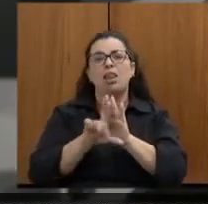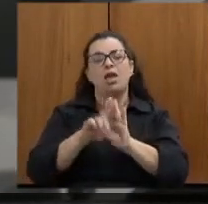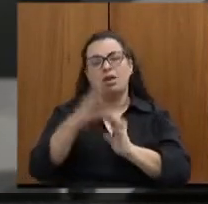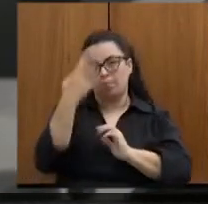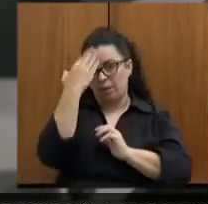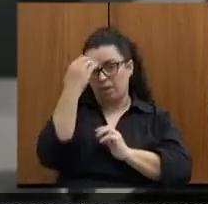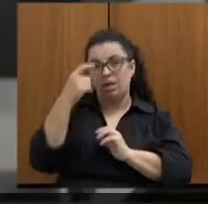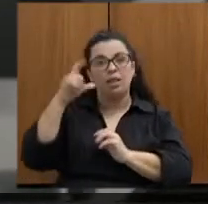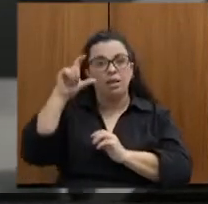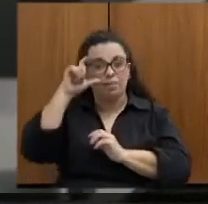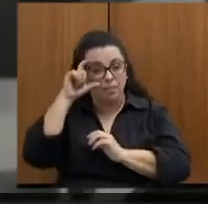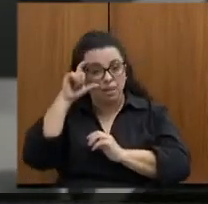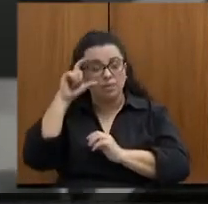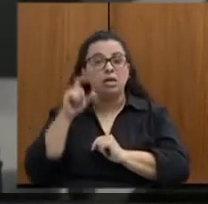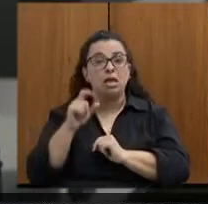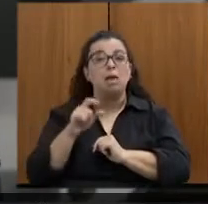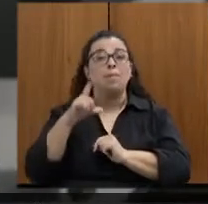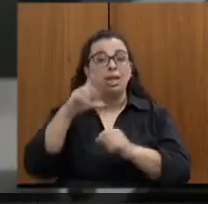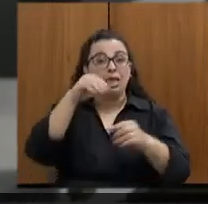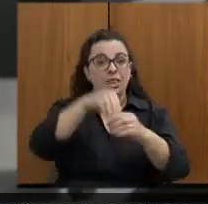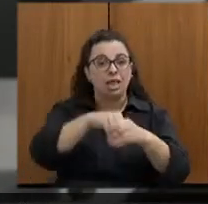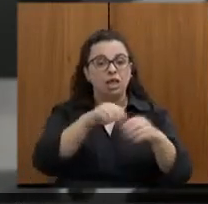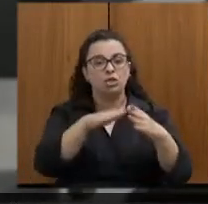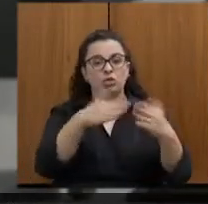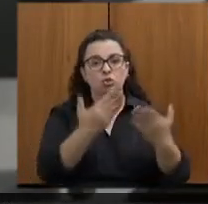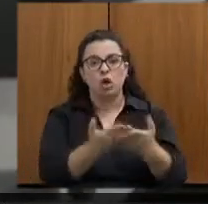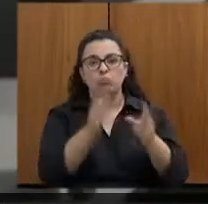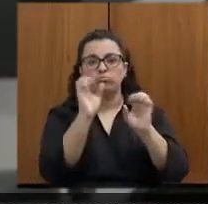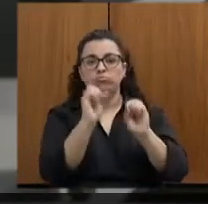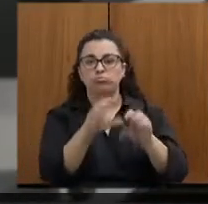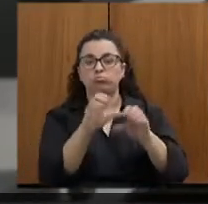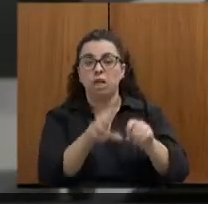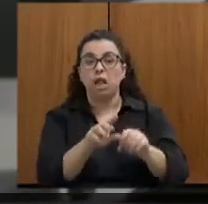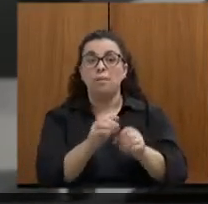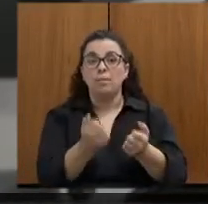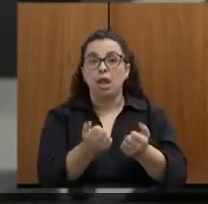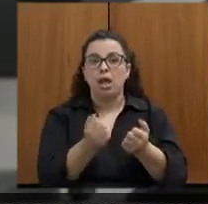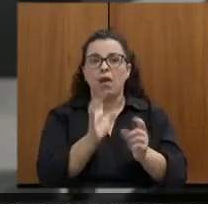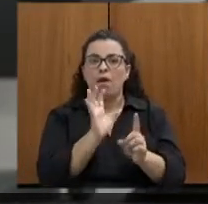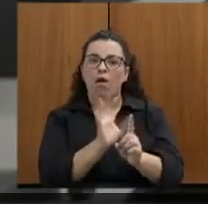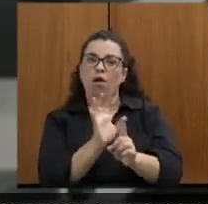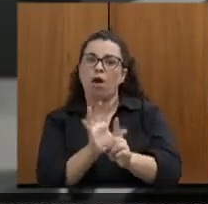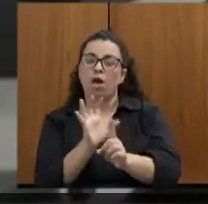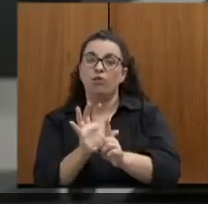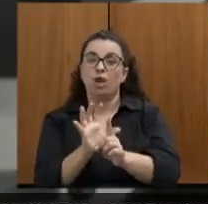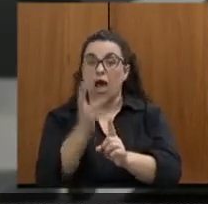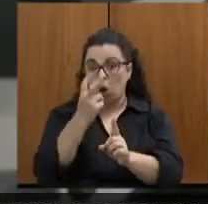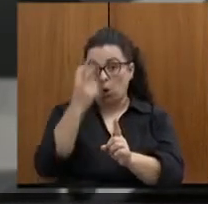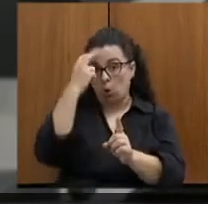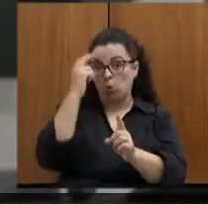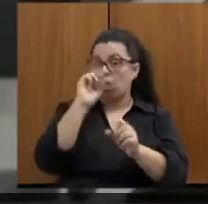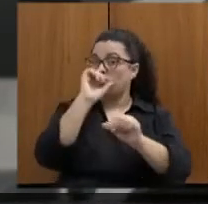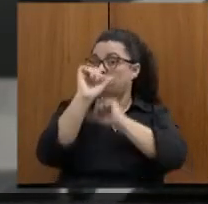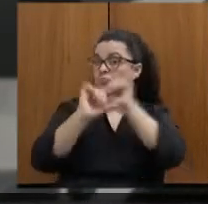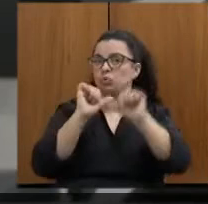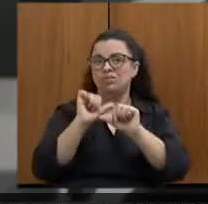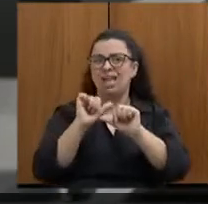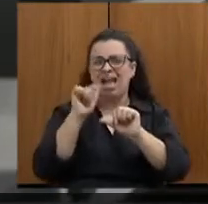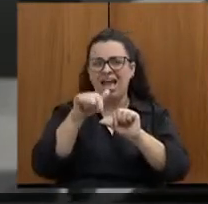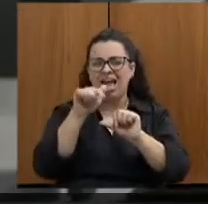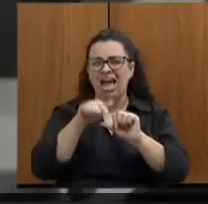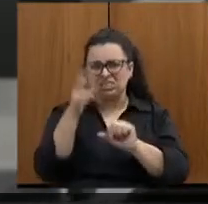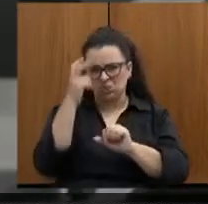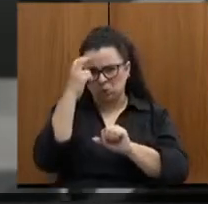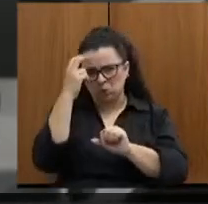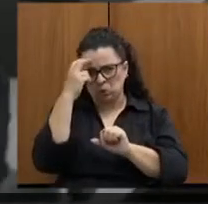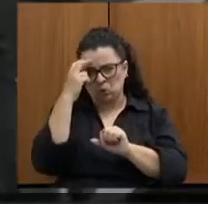meninas a mudança de cultura, né, da violência, a mudança dessa cultura que mata as nossas mulheres.